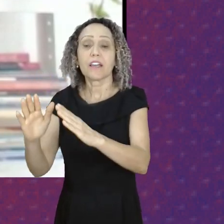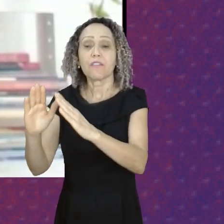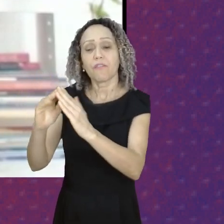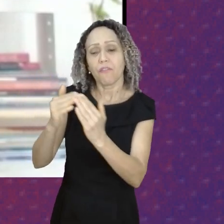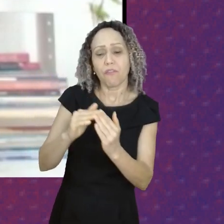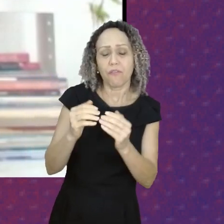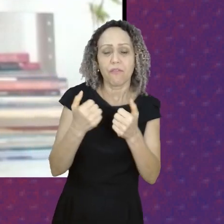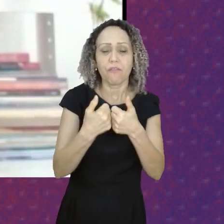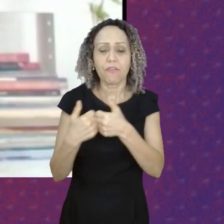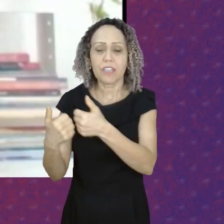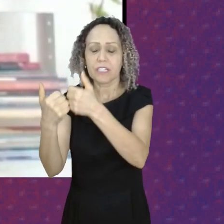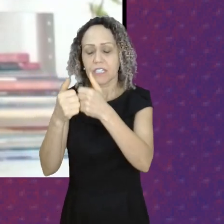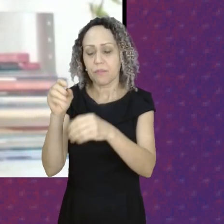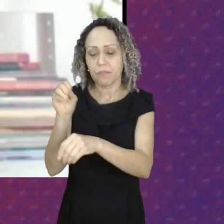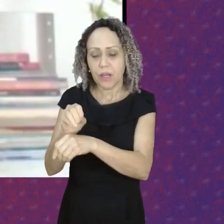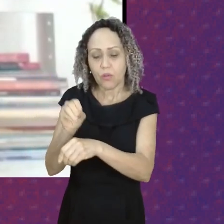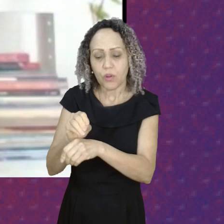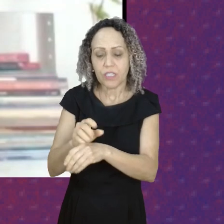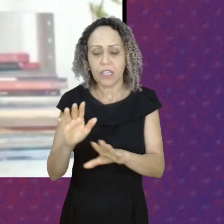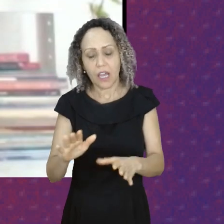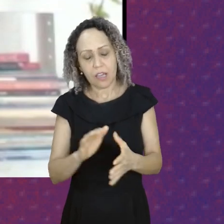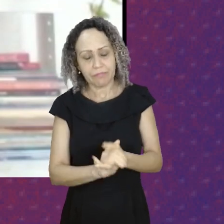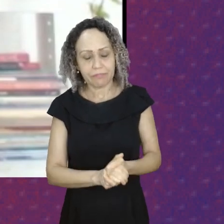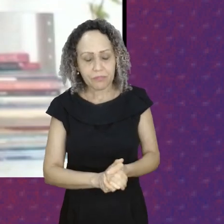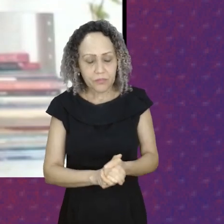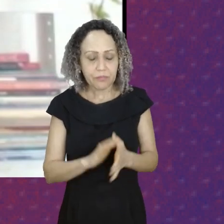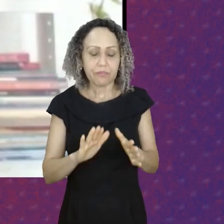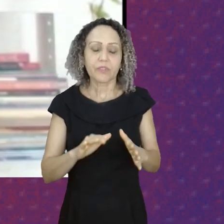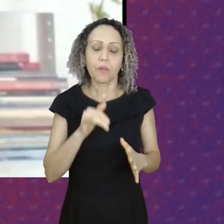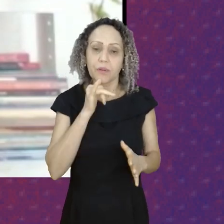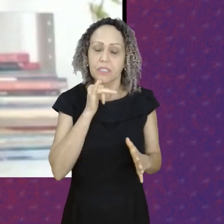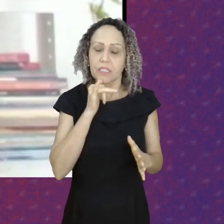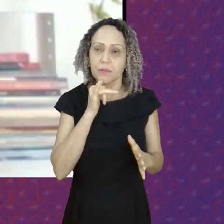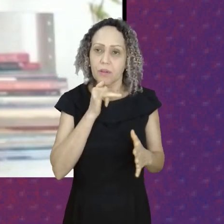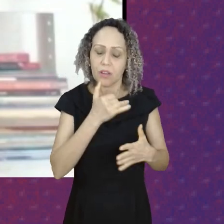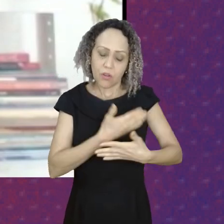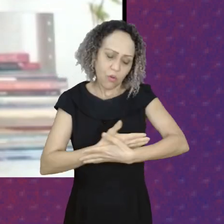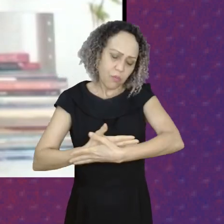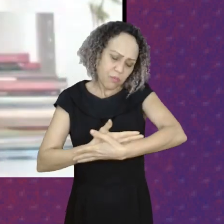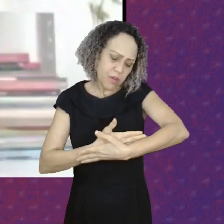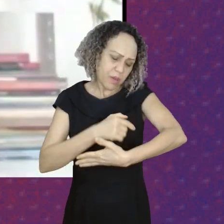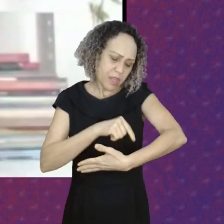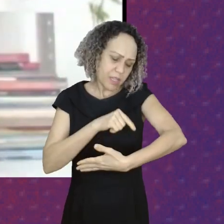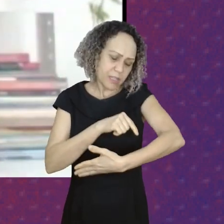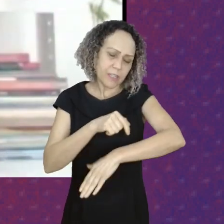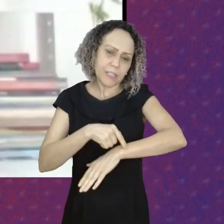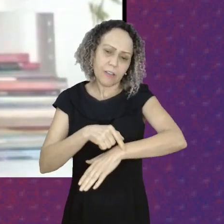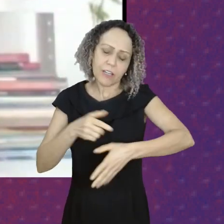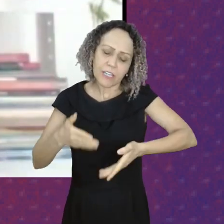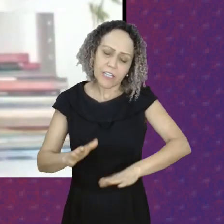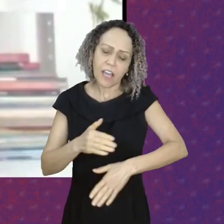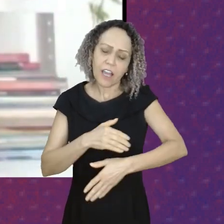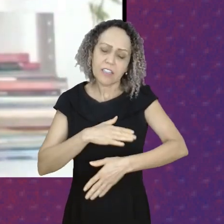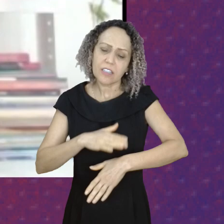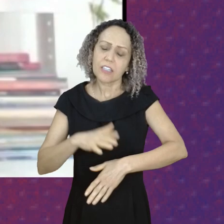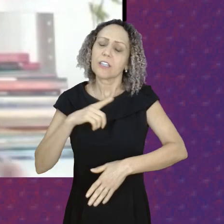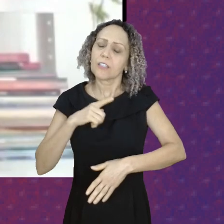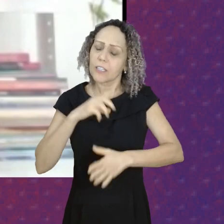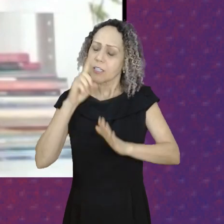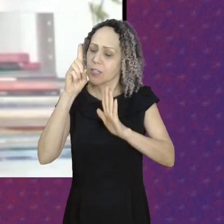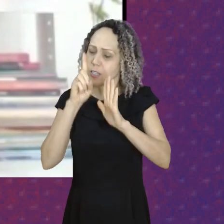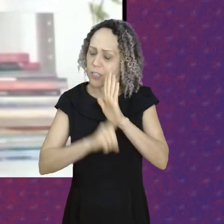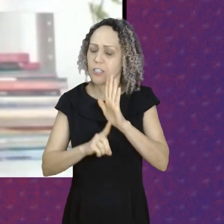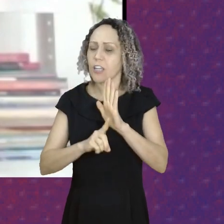direito à educação que a criança tem desde bebê, desde que nasce, e coloca em insegurança também